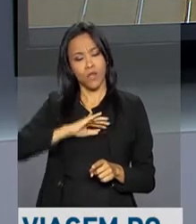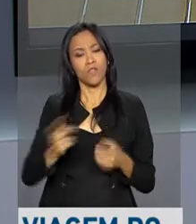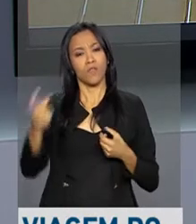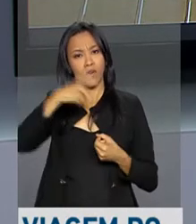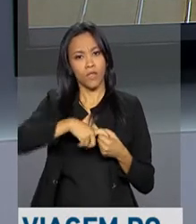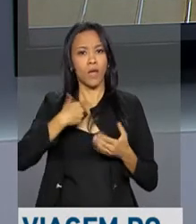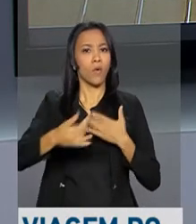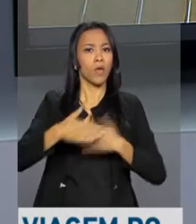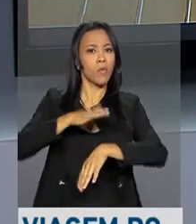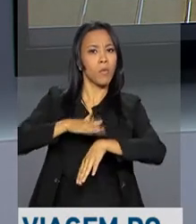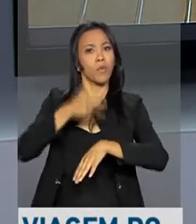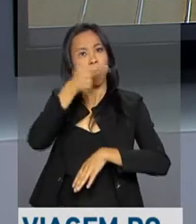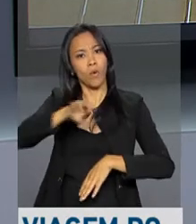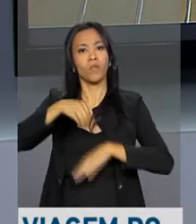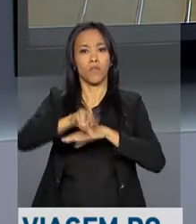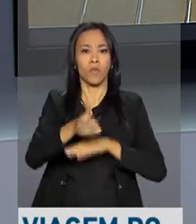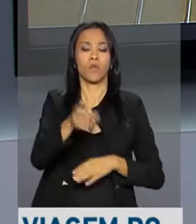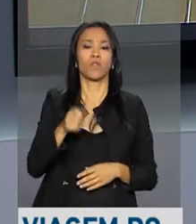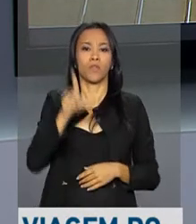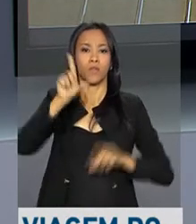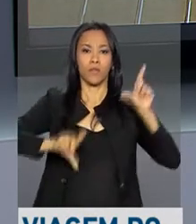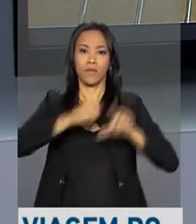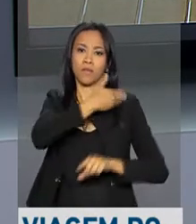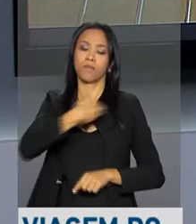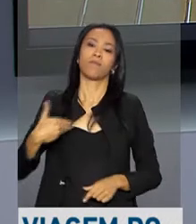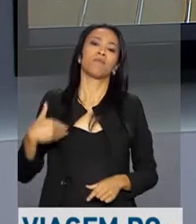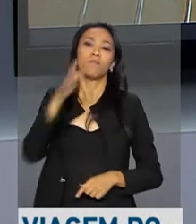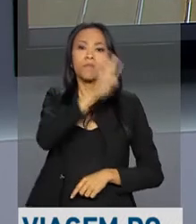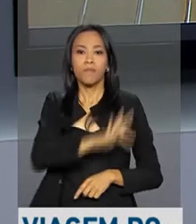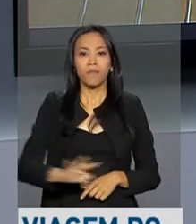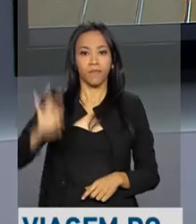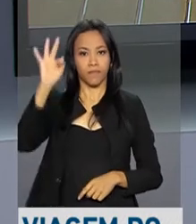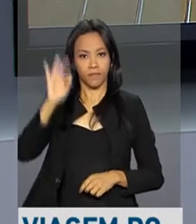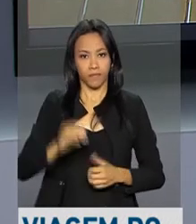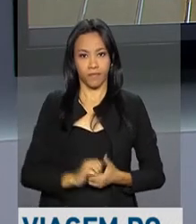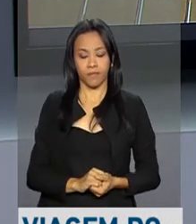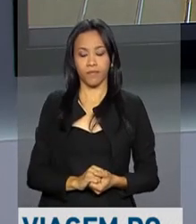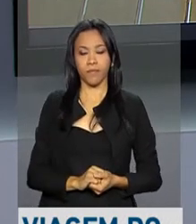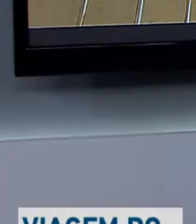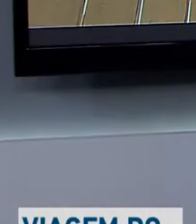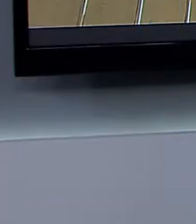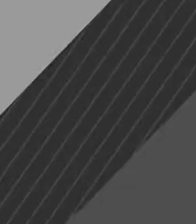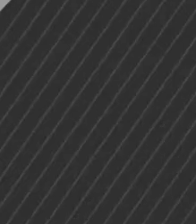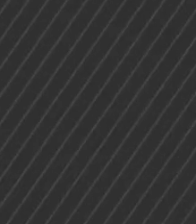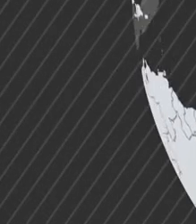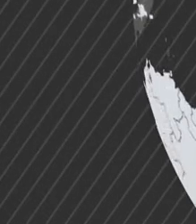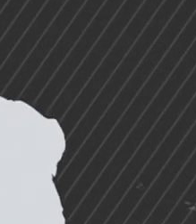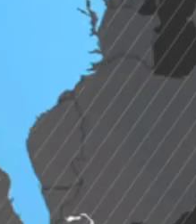outras informações. Continue com a gente na NBR, a TV do Governo Federal.